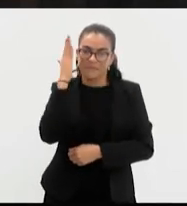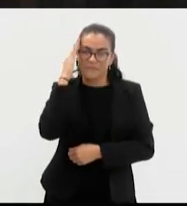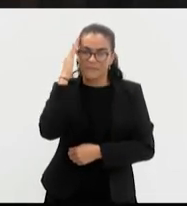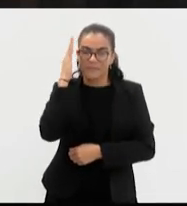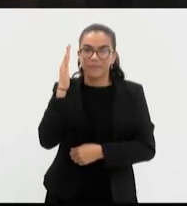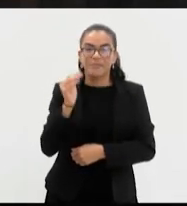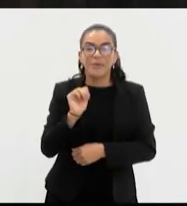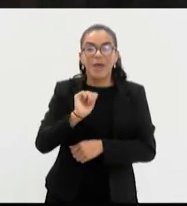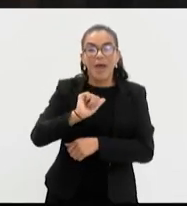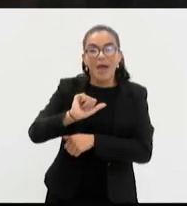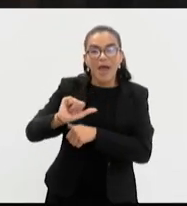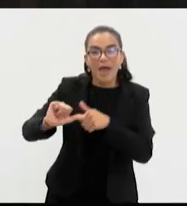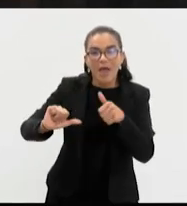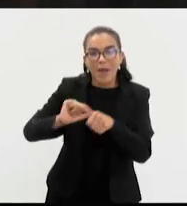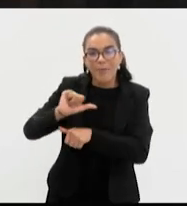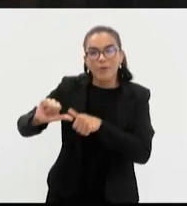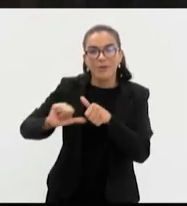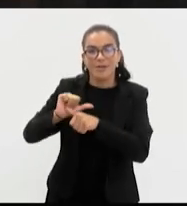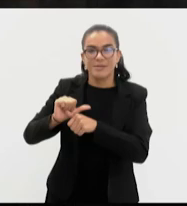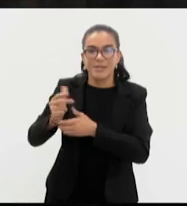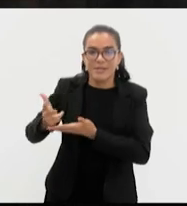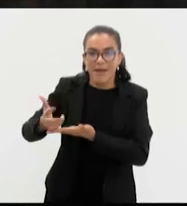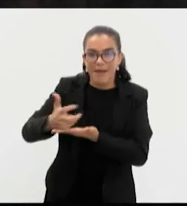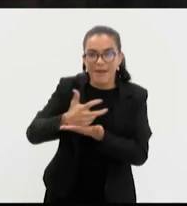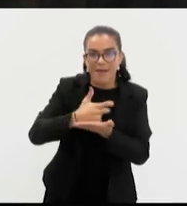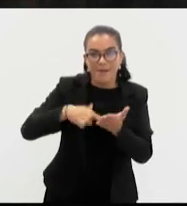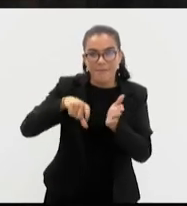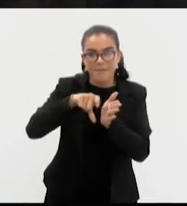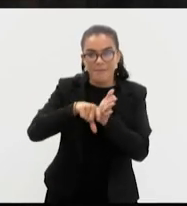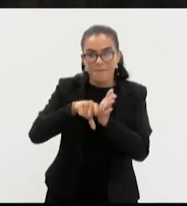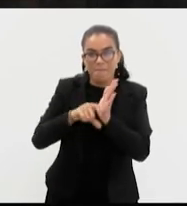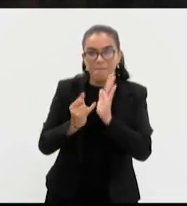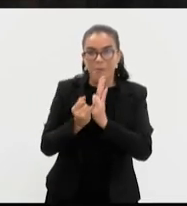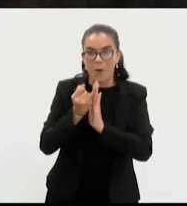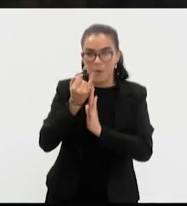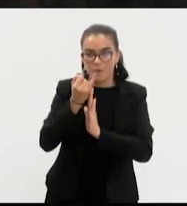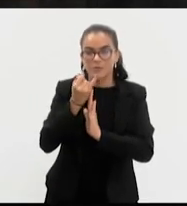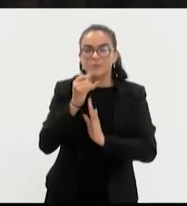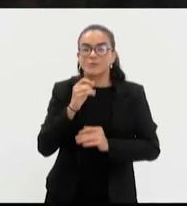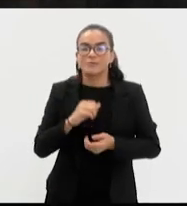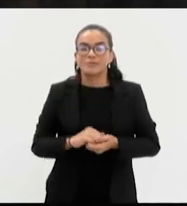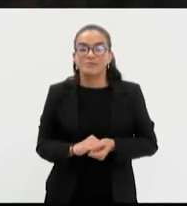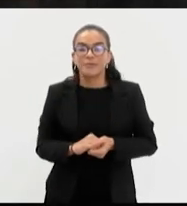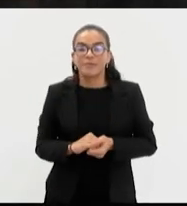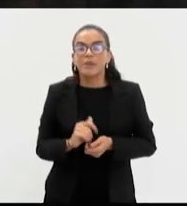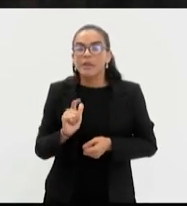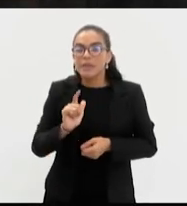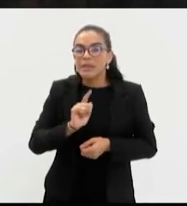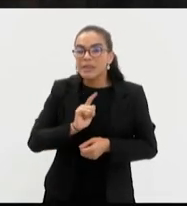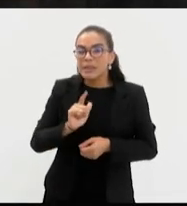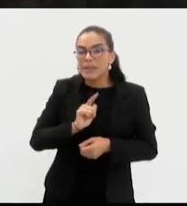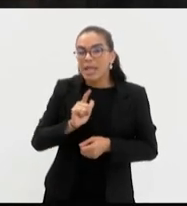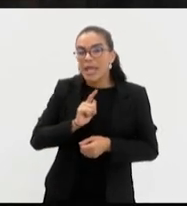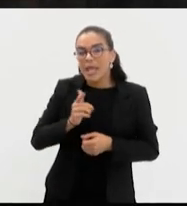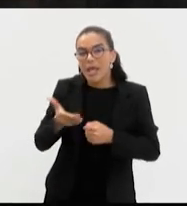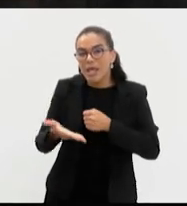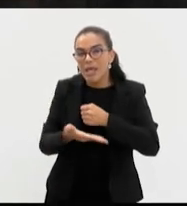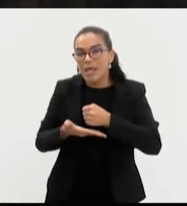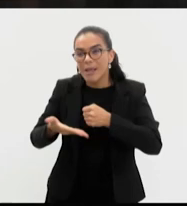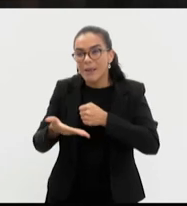a reforma tributária a reforma tributária ela tem como bojo